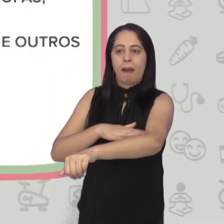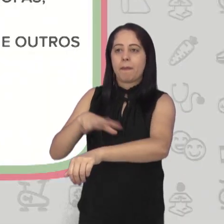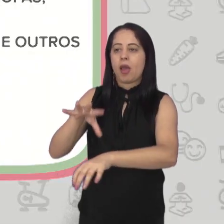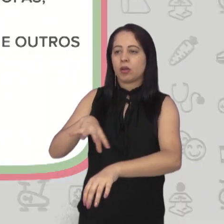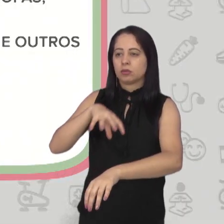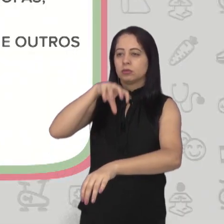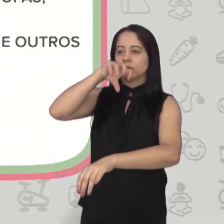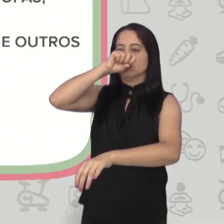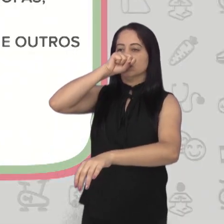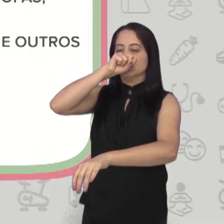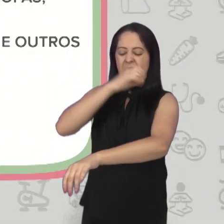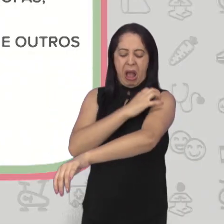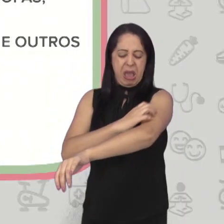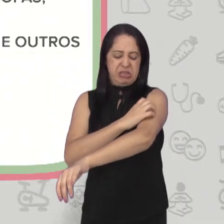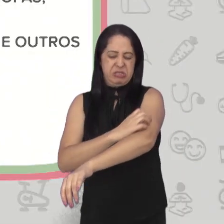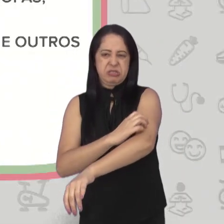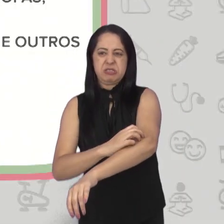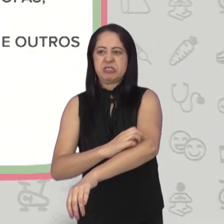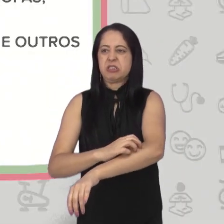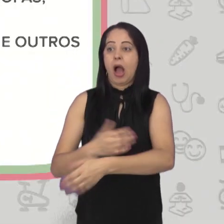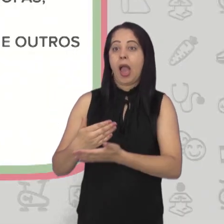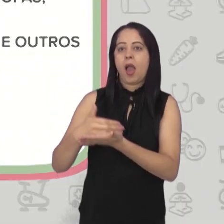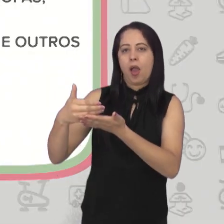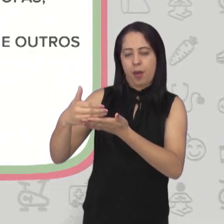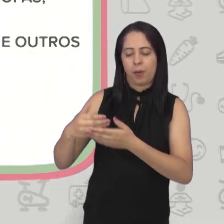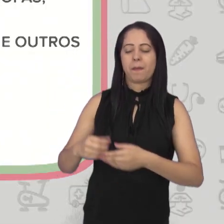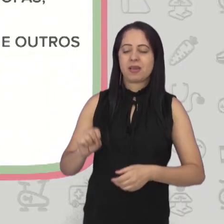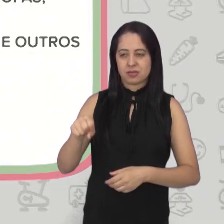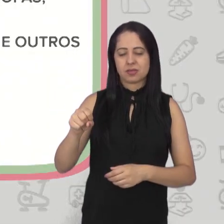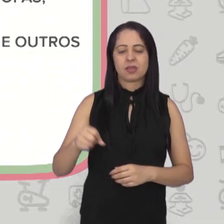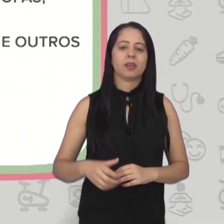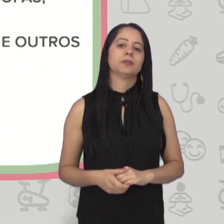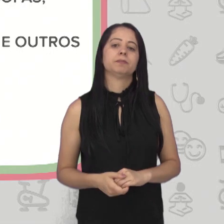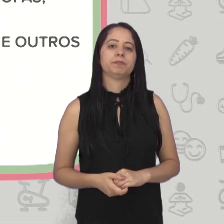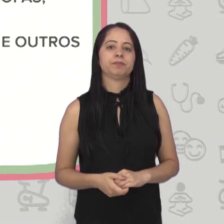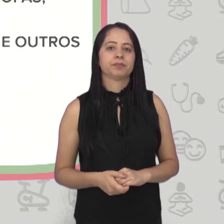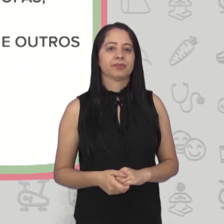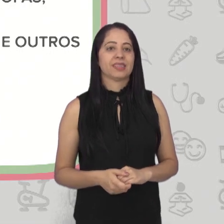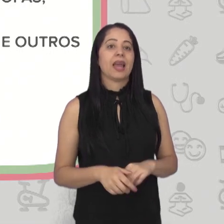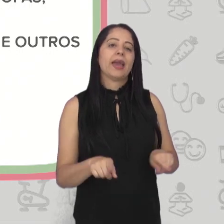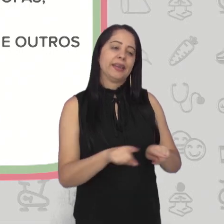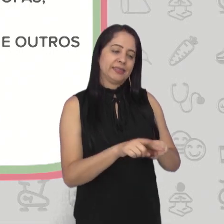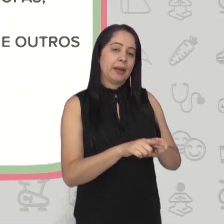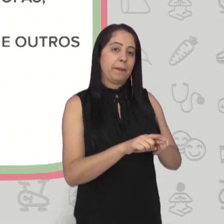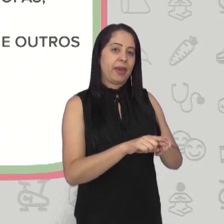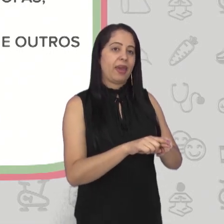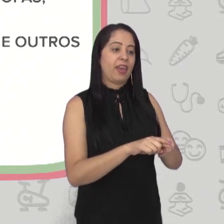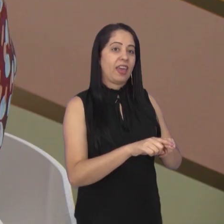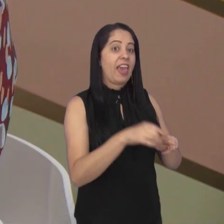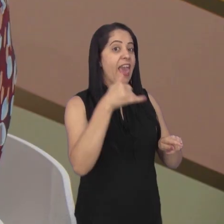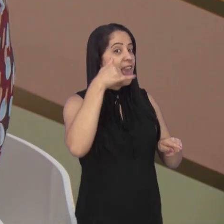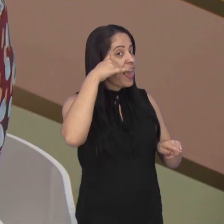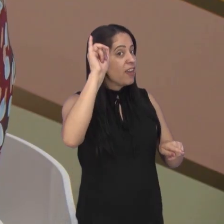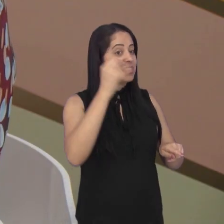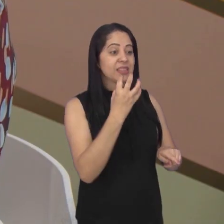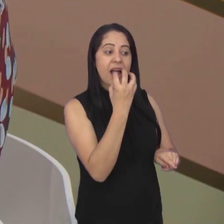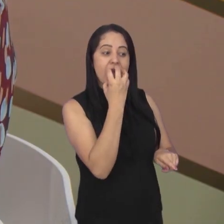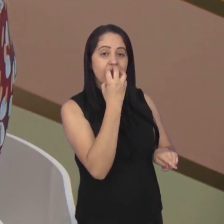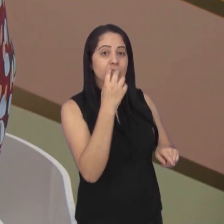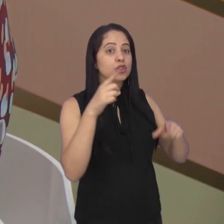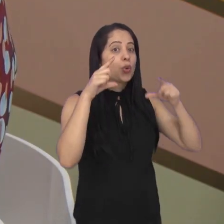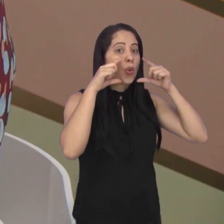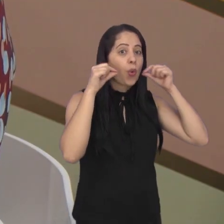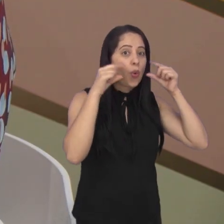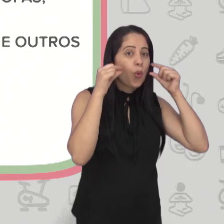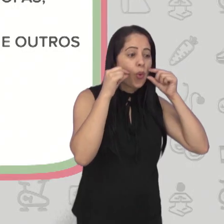produtos utilizados ou inalados, eles também podem causar alergia. Mucosa ocular, nasal. Os animais de estimação, claro,